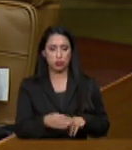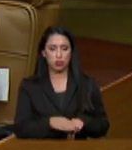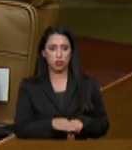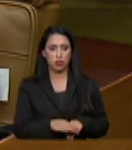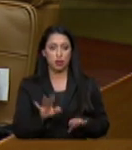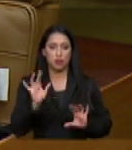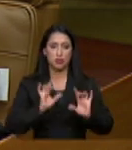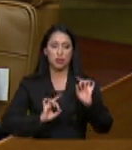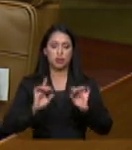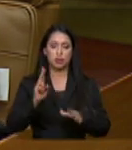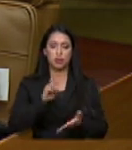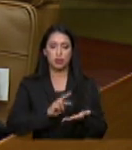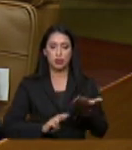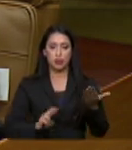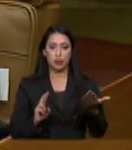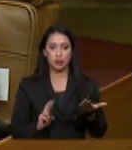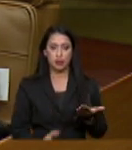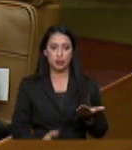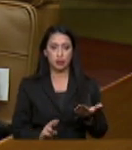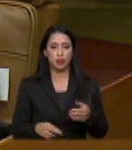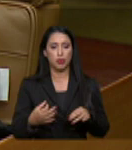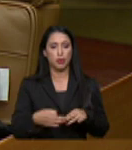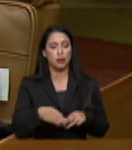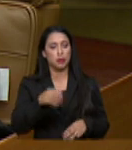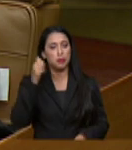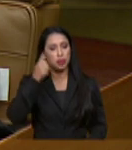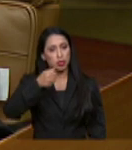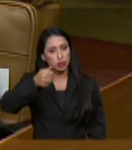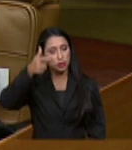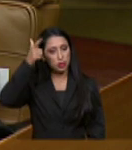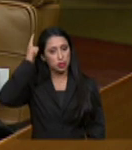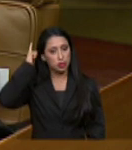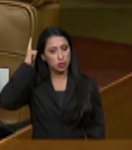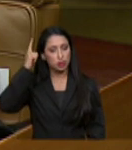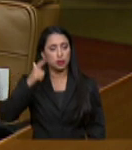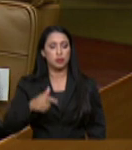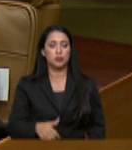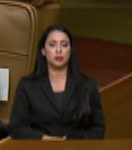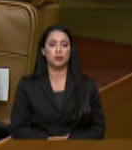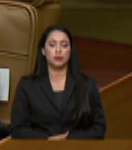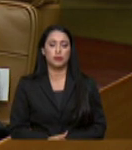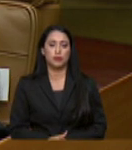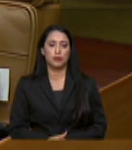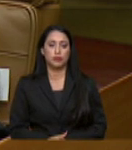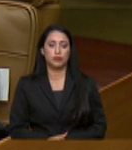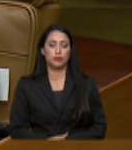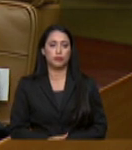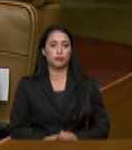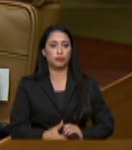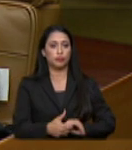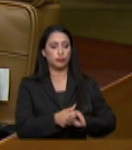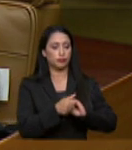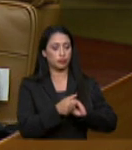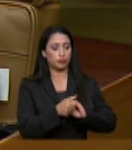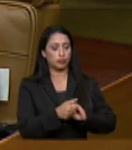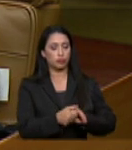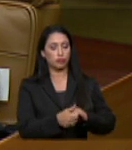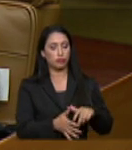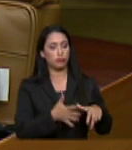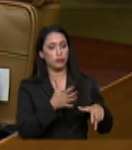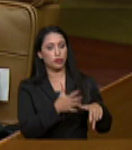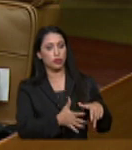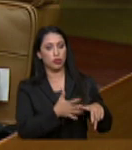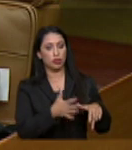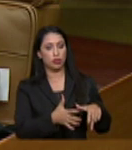modo especial sua excelência o relator Ministro Alexandre de Moraes saúde as sustentações